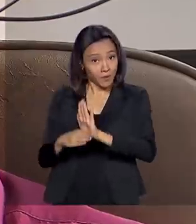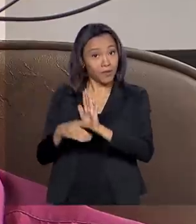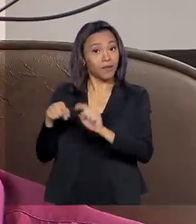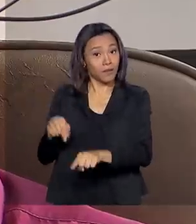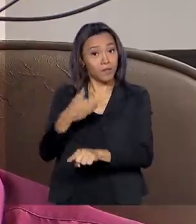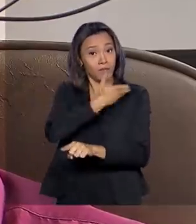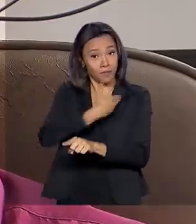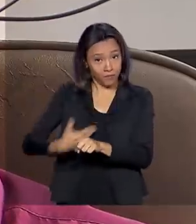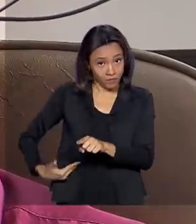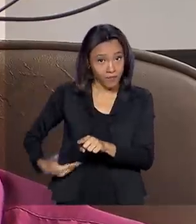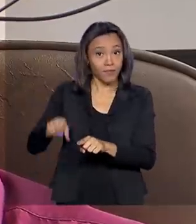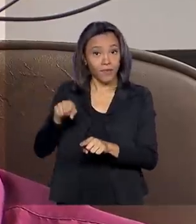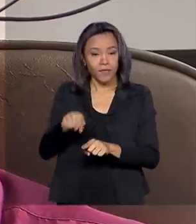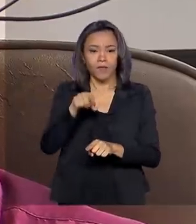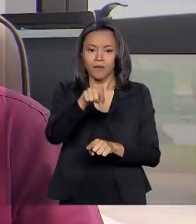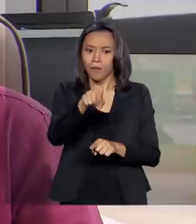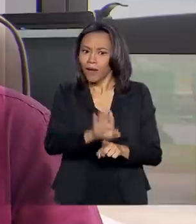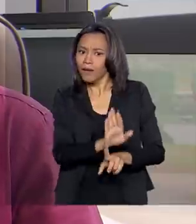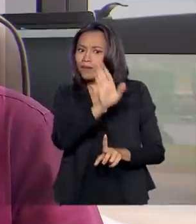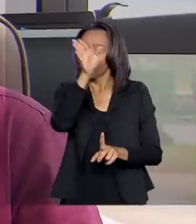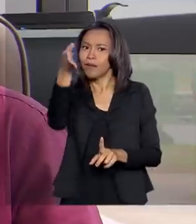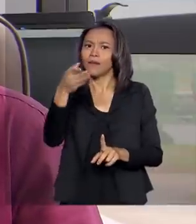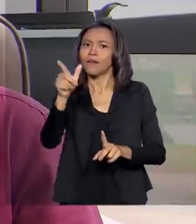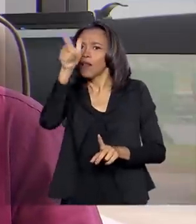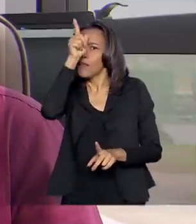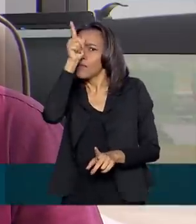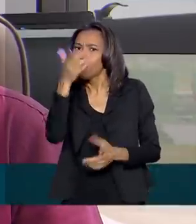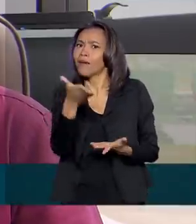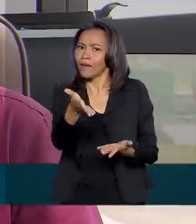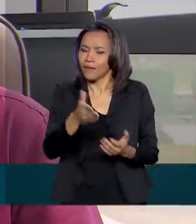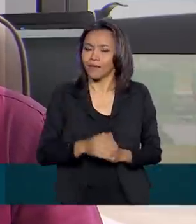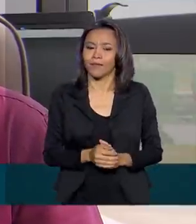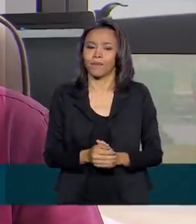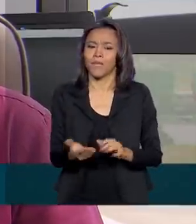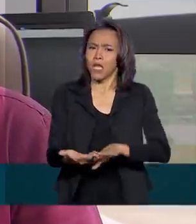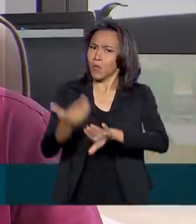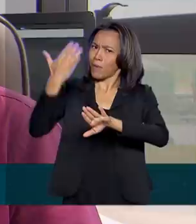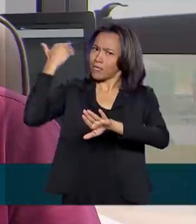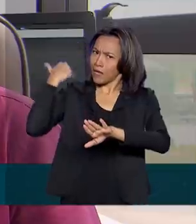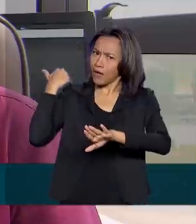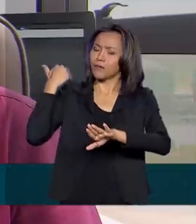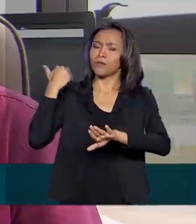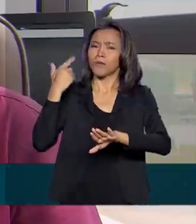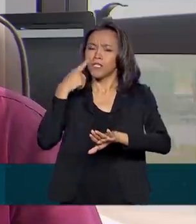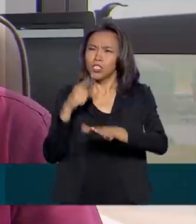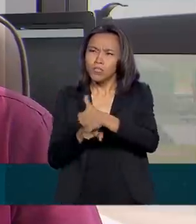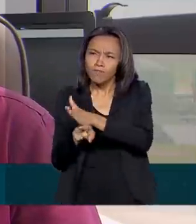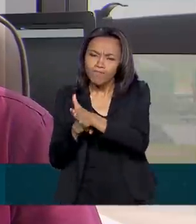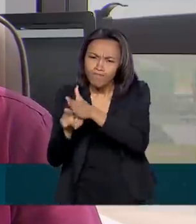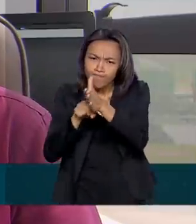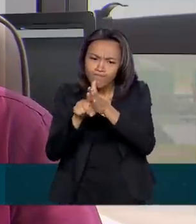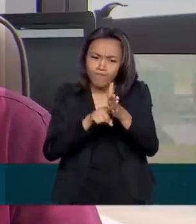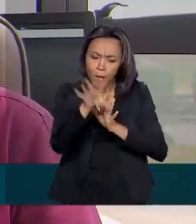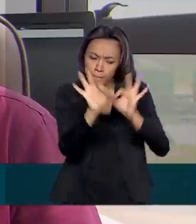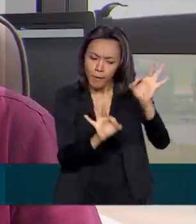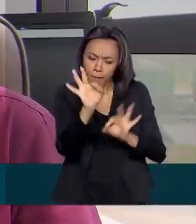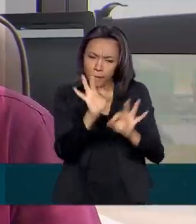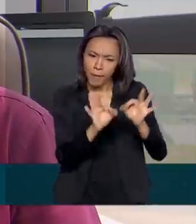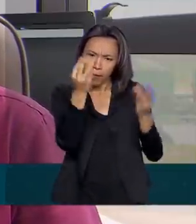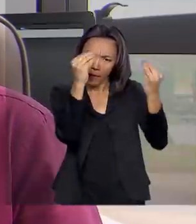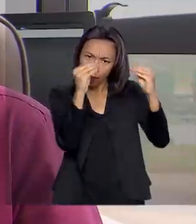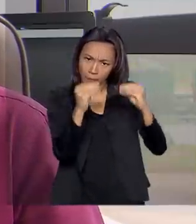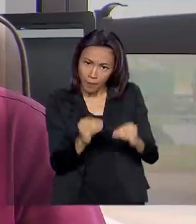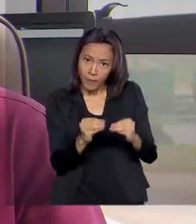mercado de Berlim, na Alemanha. Cada empresa tem sua fase. Então, gente, naquela época, levantou requisitos. A gente planeja um dia de novo voltar no